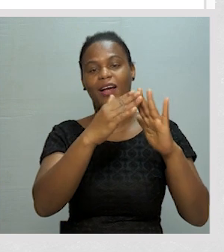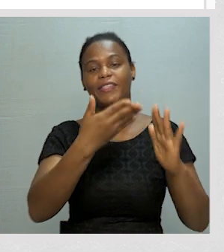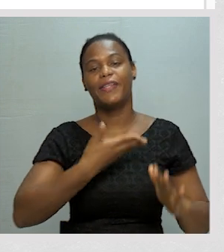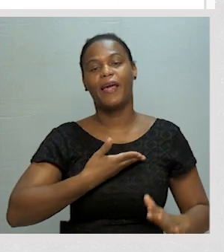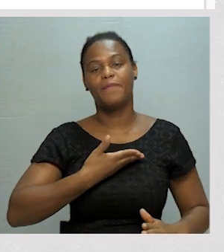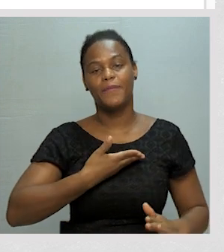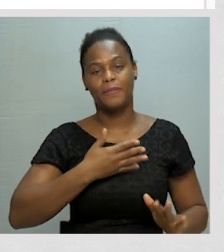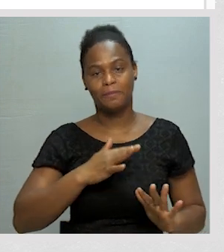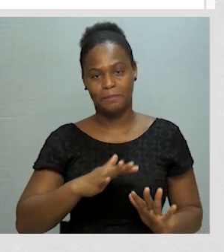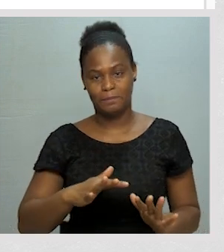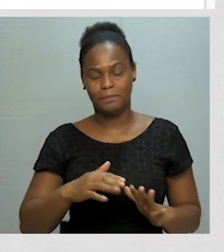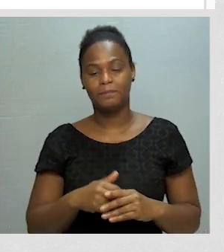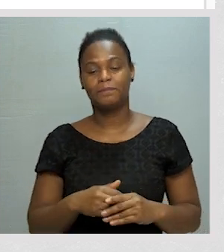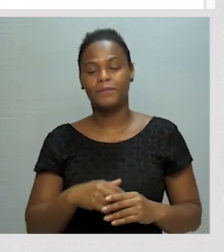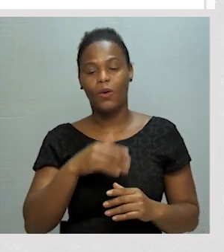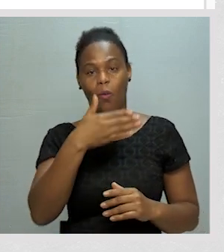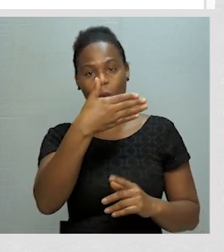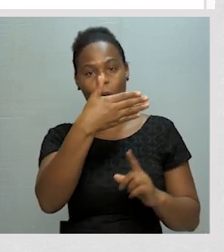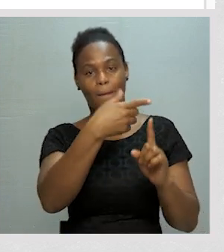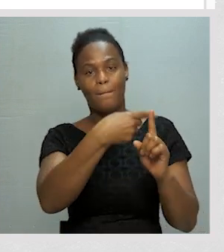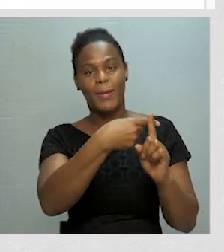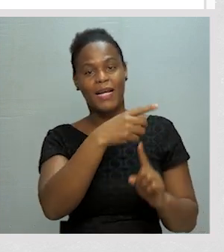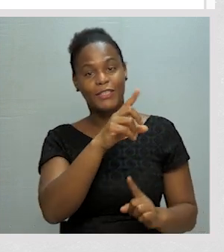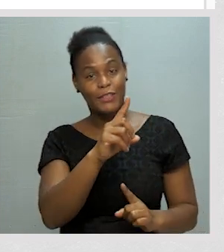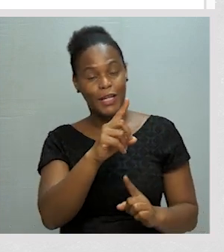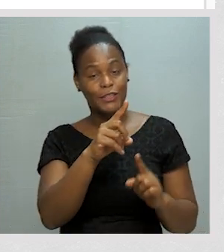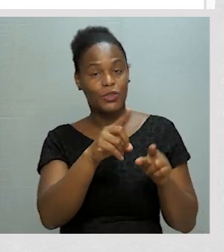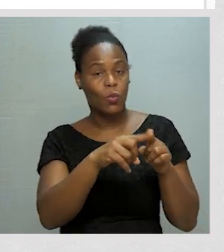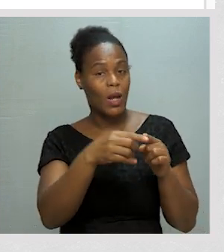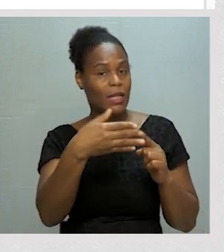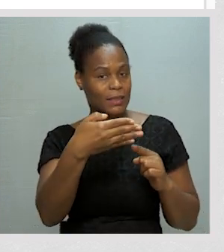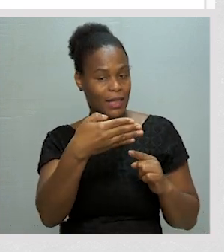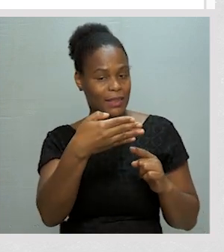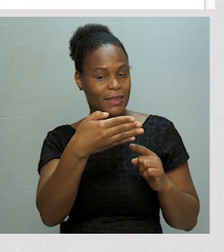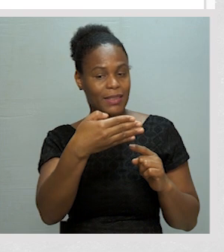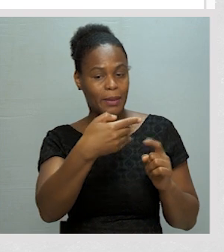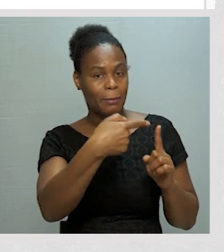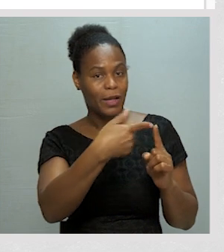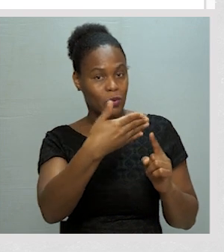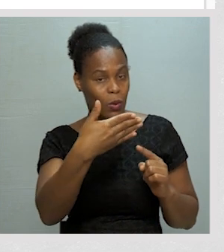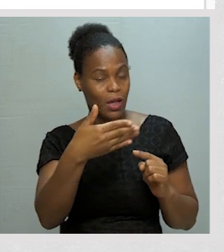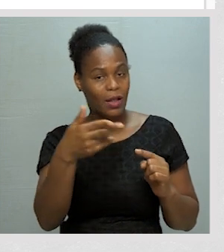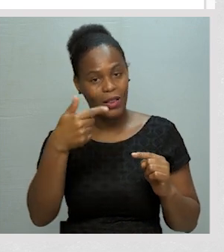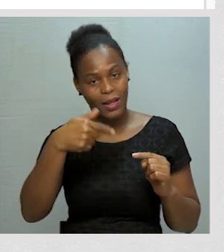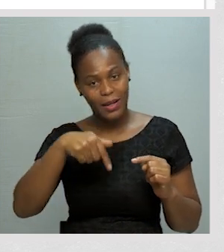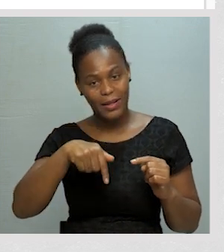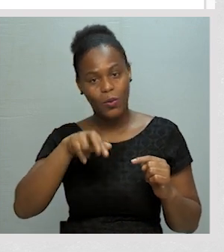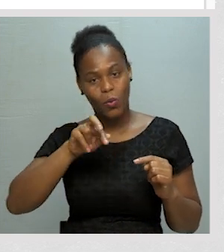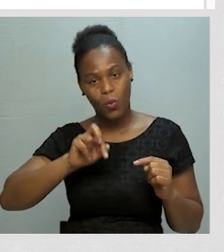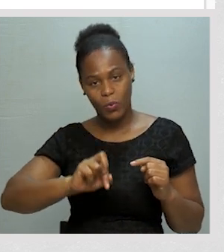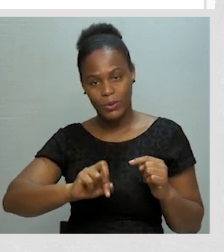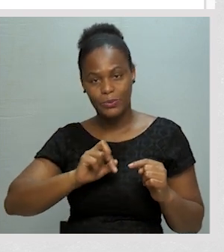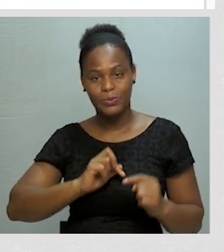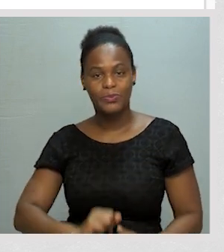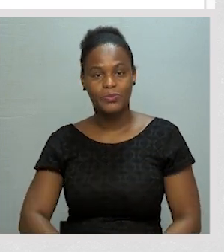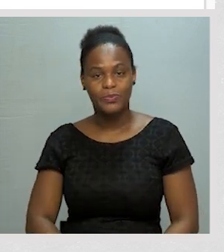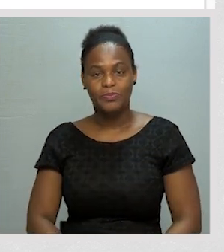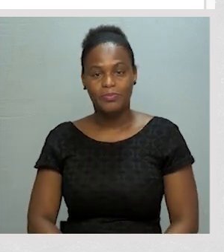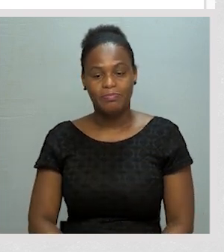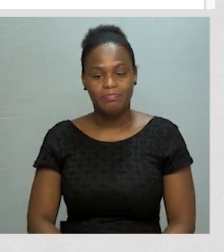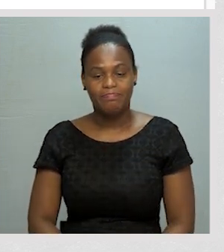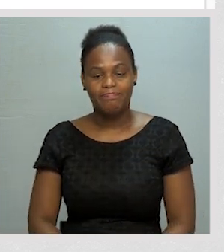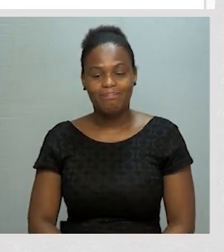4 mais 6, mais 2, dá 6. 6 mais 8 dá 14. A